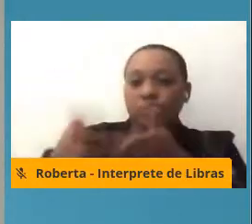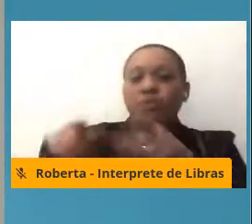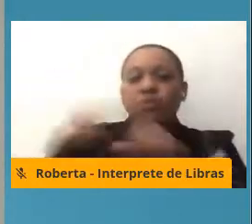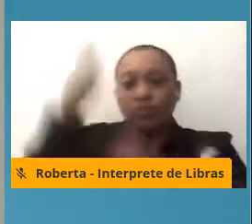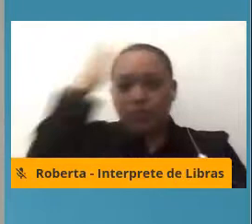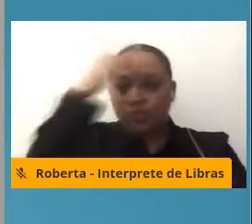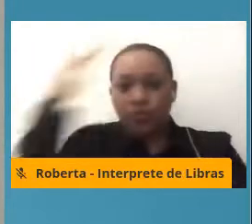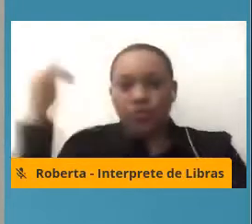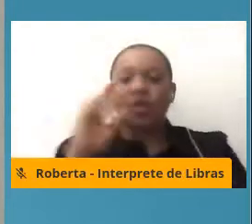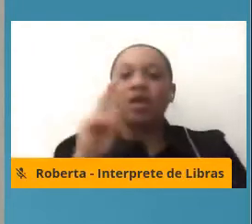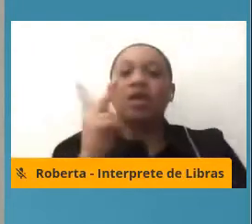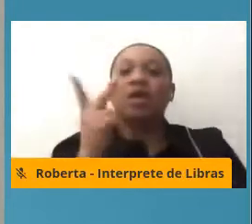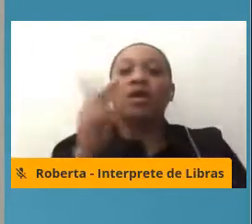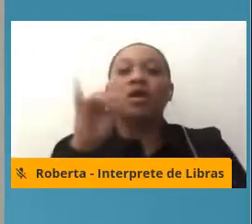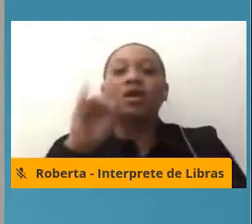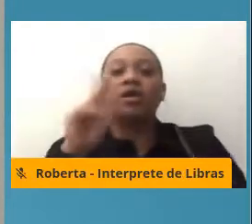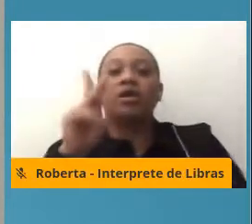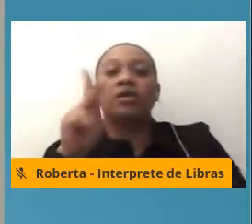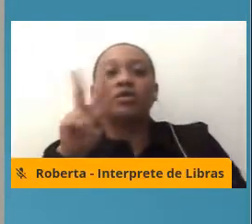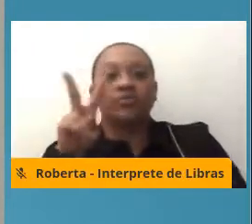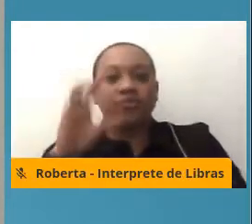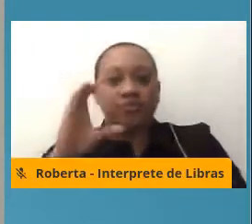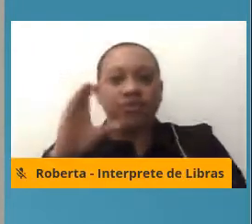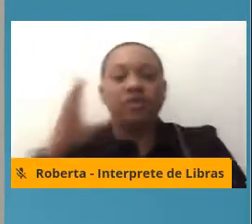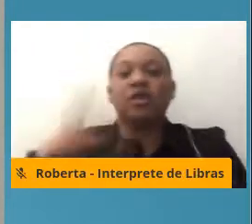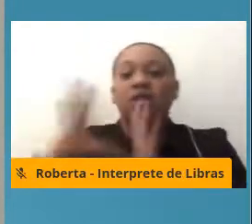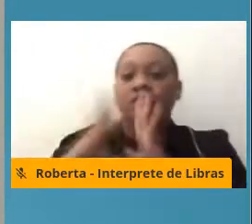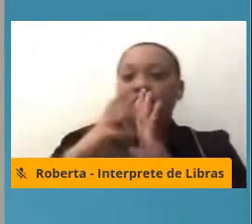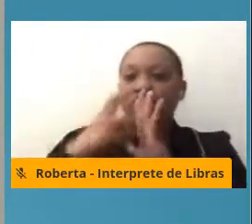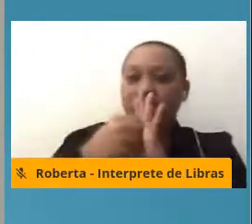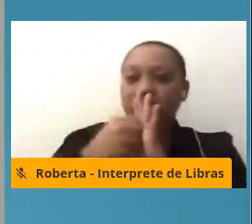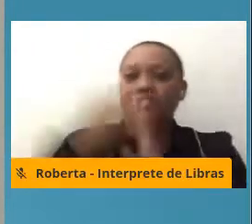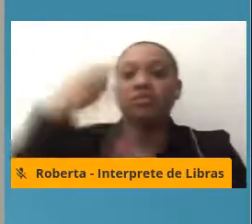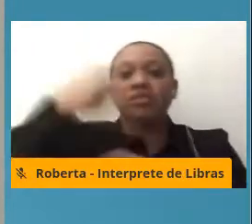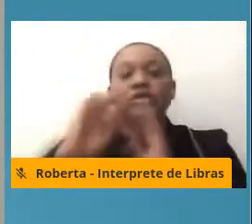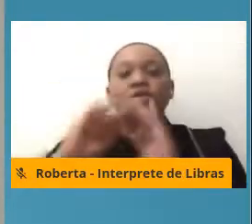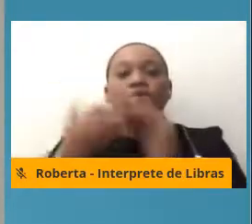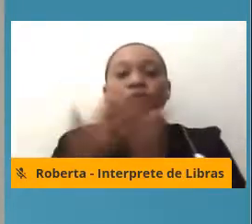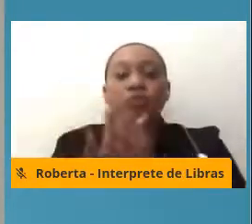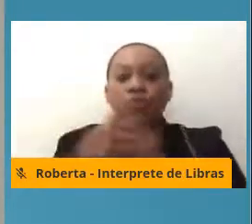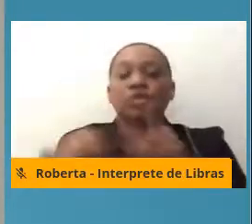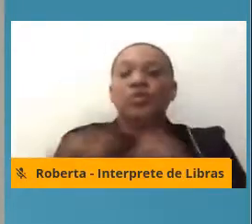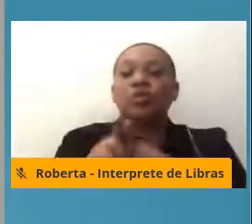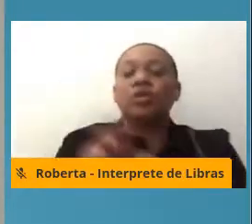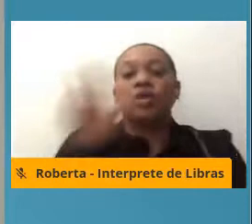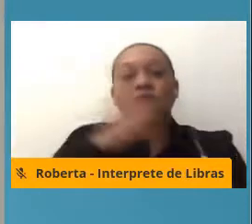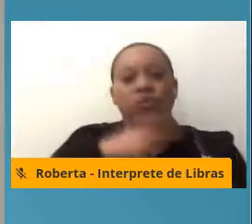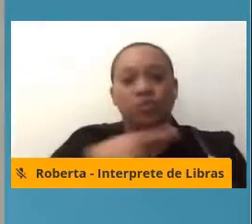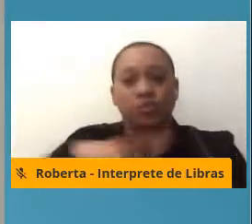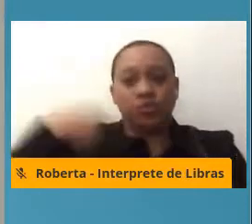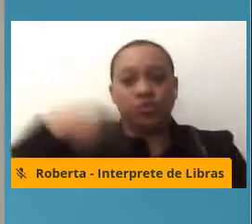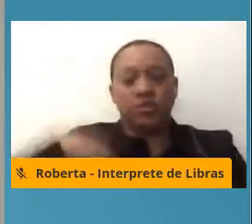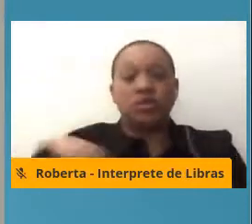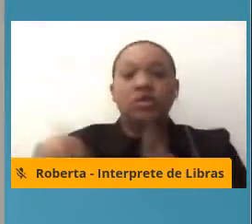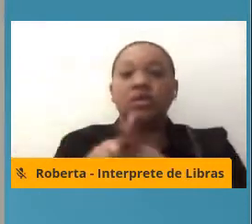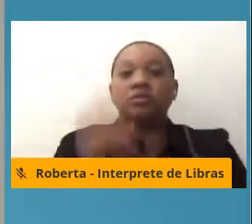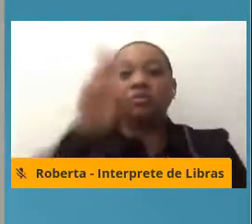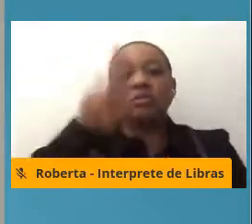em HIV/AIDS do Hospital Escola Elvio Alto da Uncisal, no Hospital do Açúcar e na Santa Casa de Misericórdia de